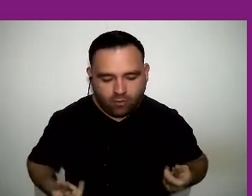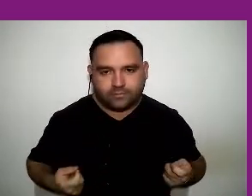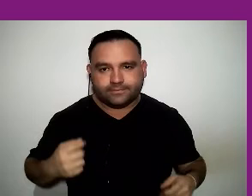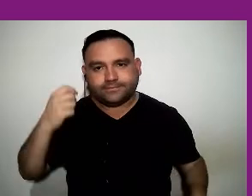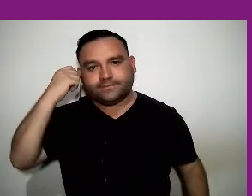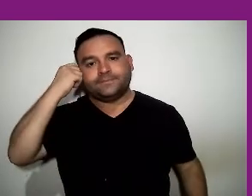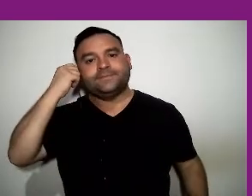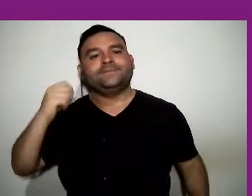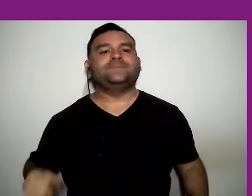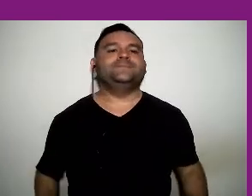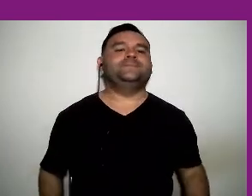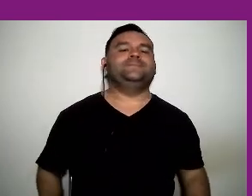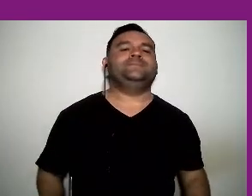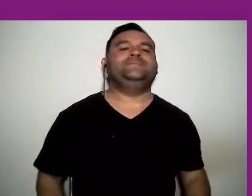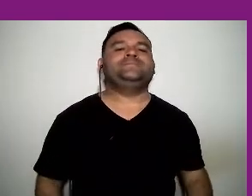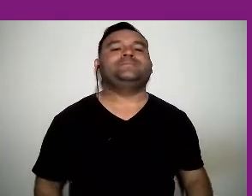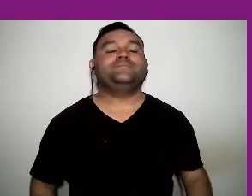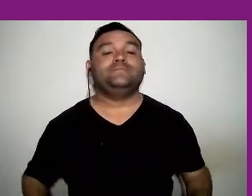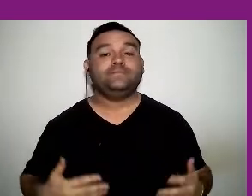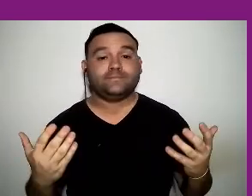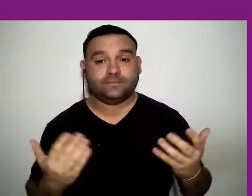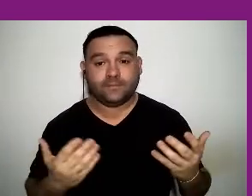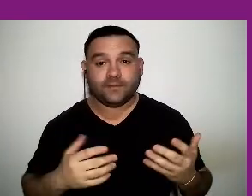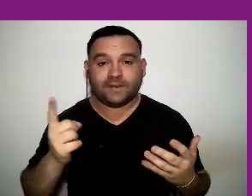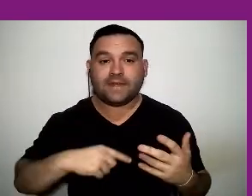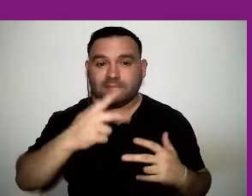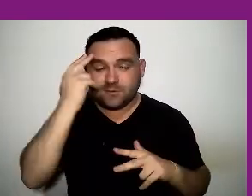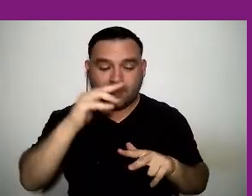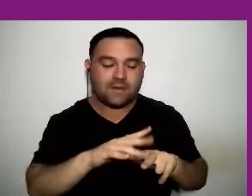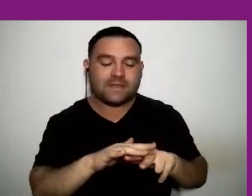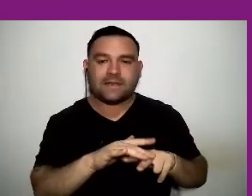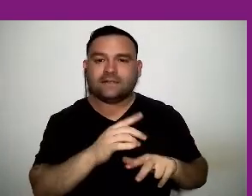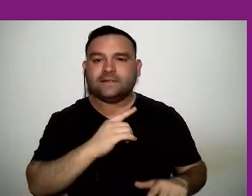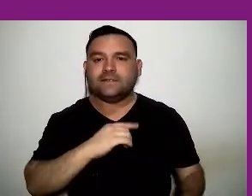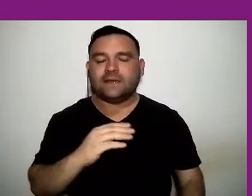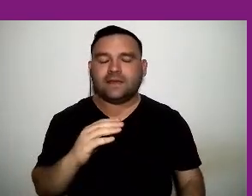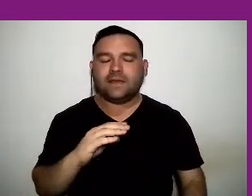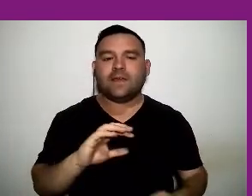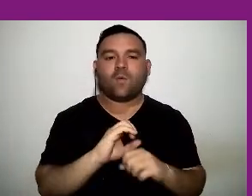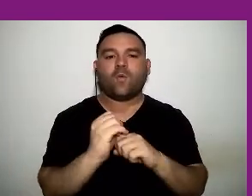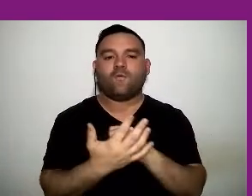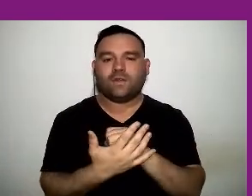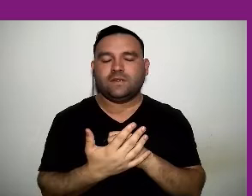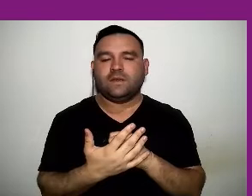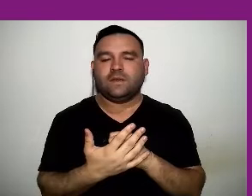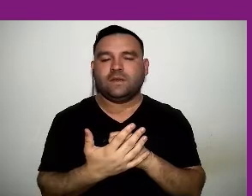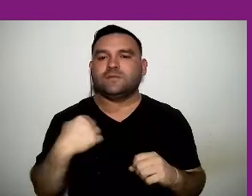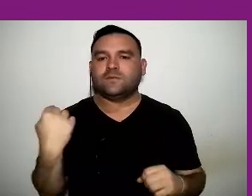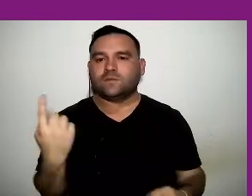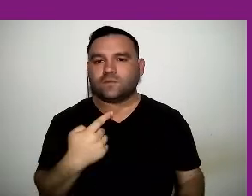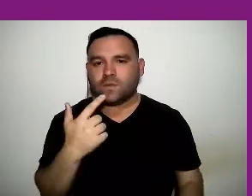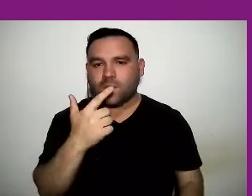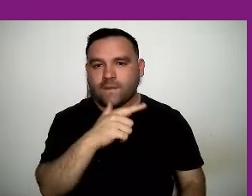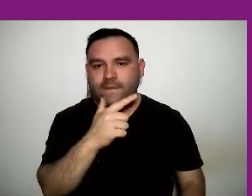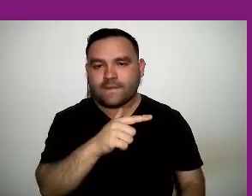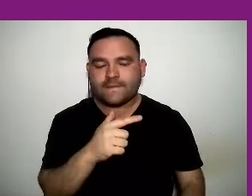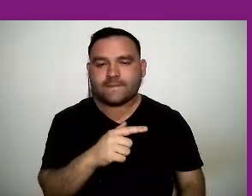permeabilidade. Então, aqui é aquele paciente lá com a COVID que a gente conseguiu, né,